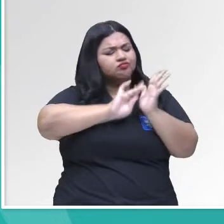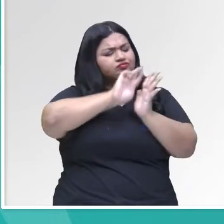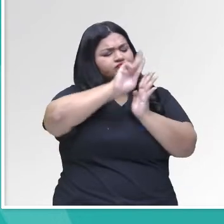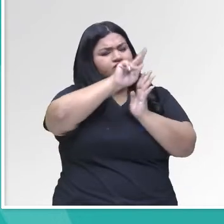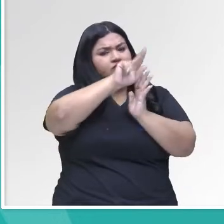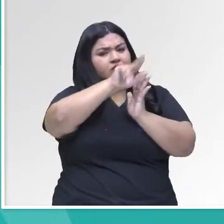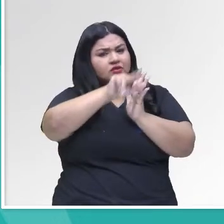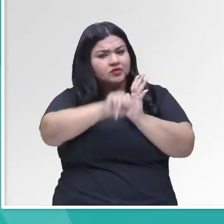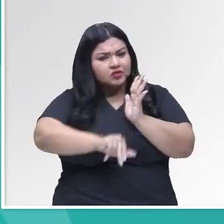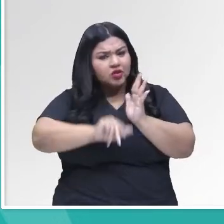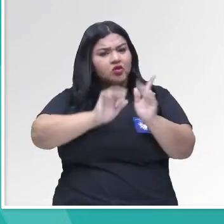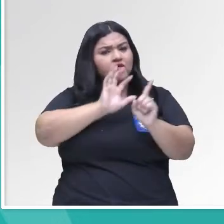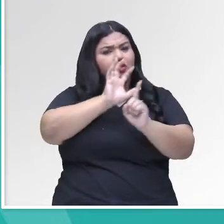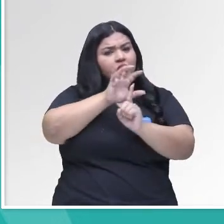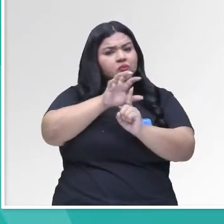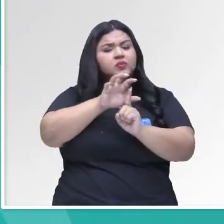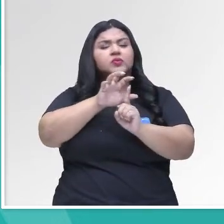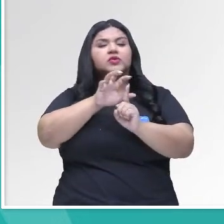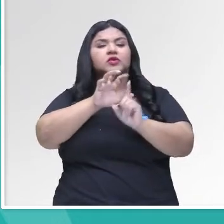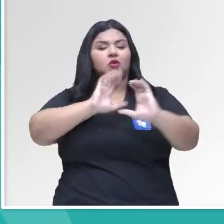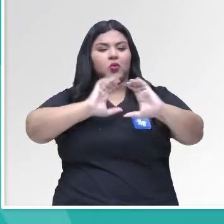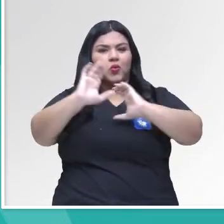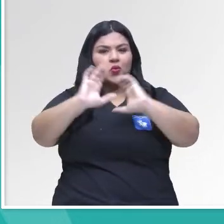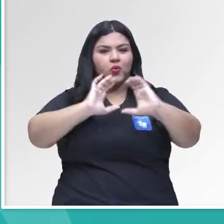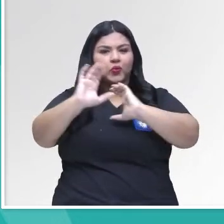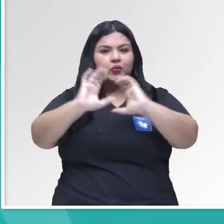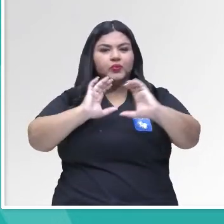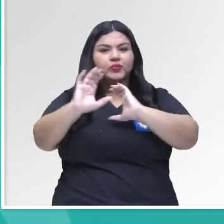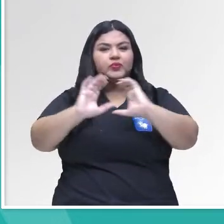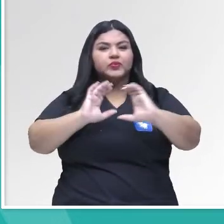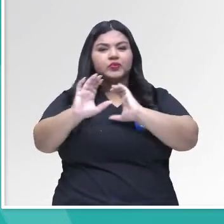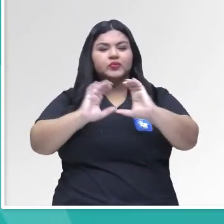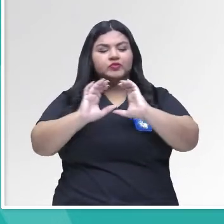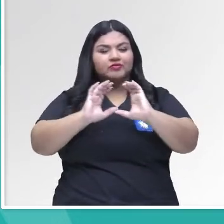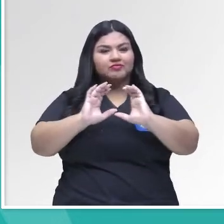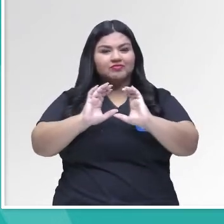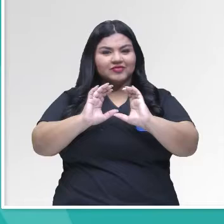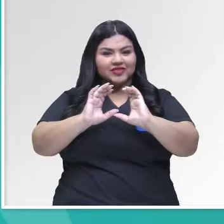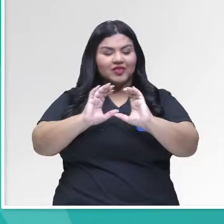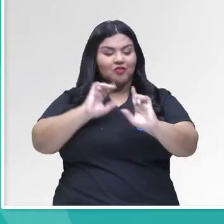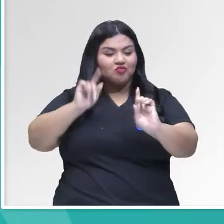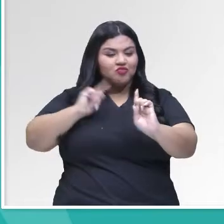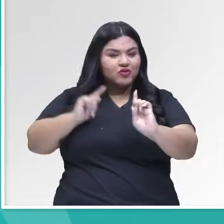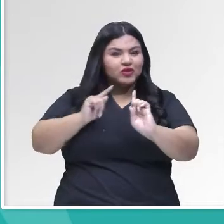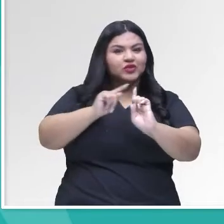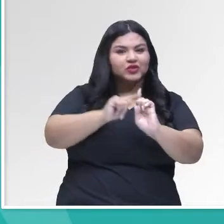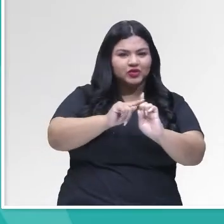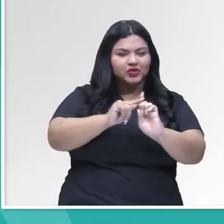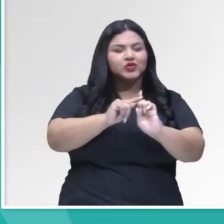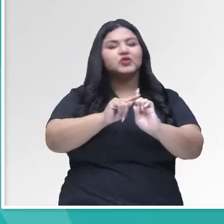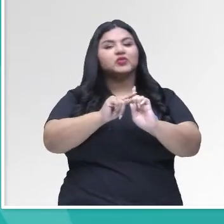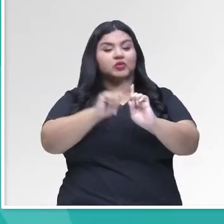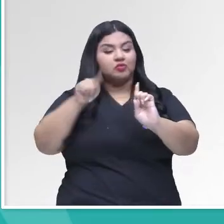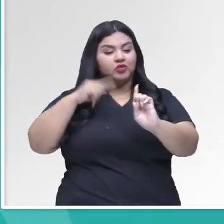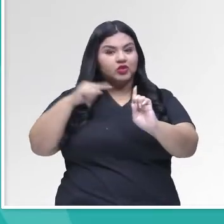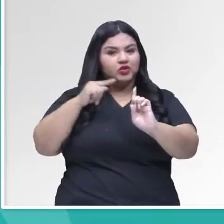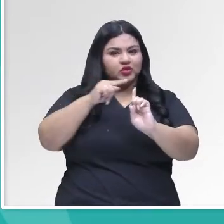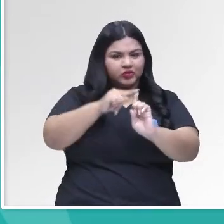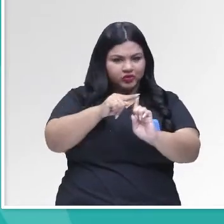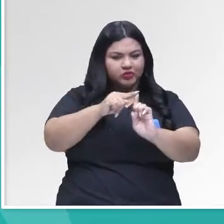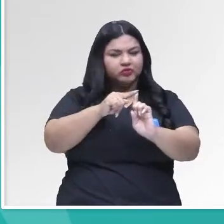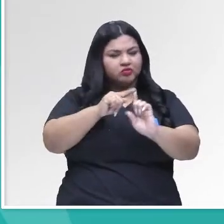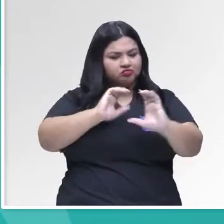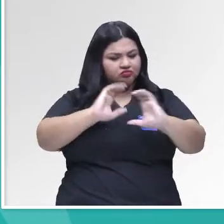diversas intenções comunicativas. Olha que expressão bonita. Intenções comunicativas. É o objetivo, eu tenho um objetivo